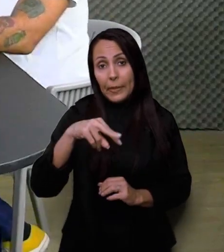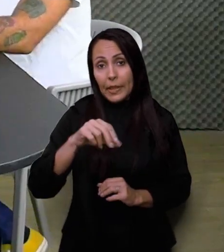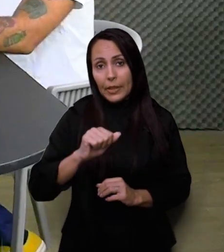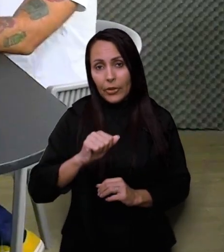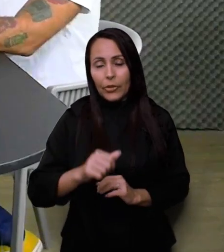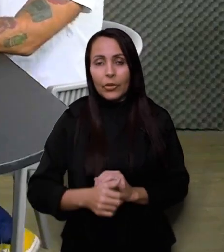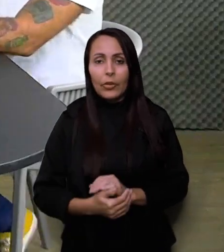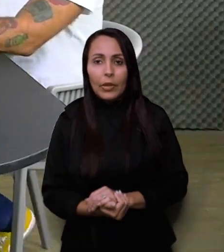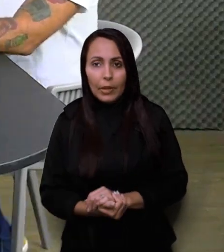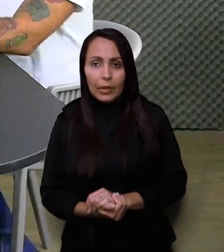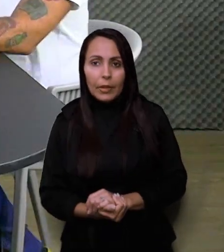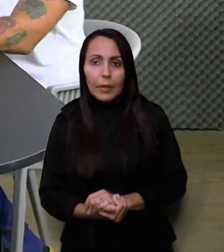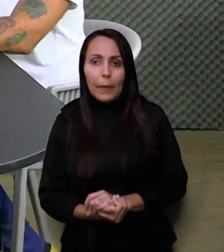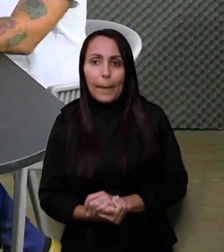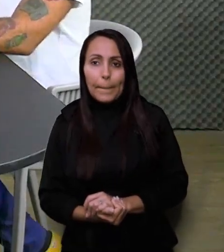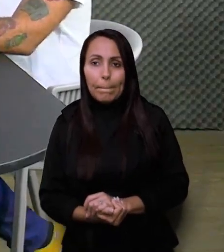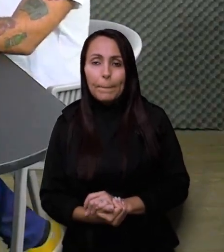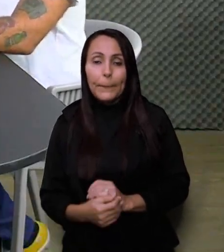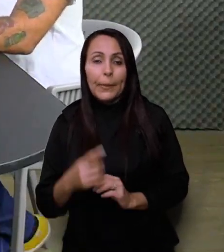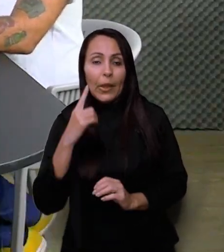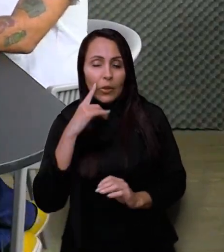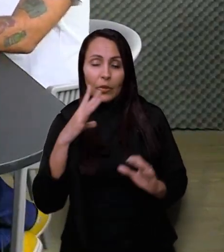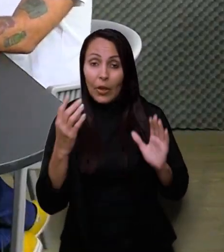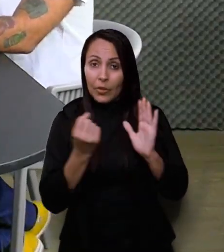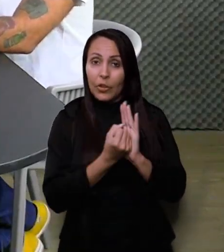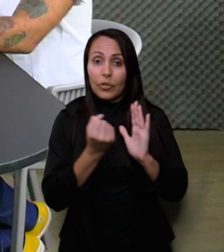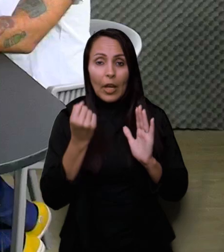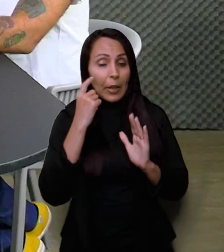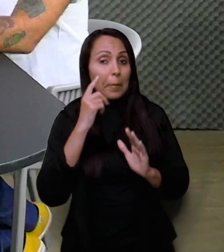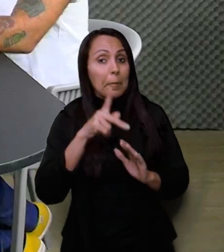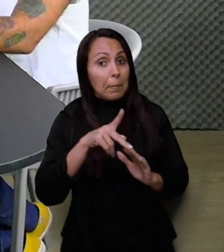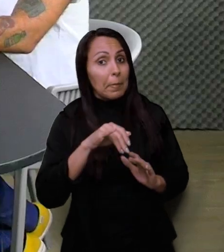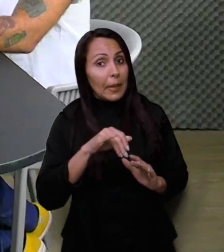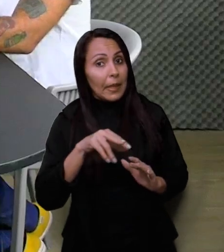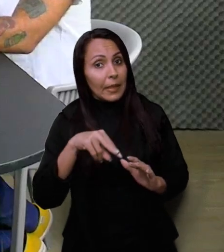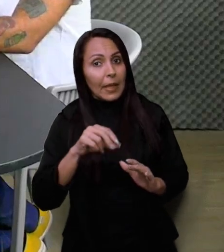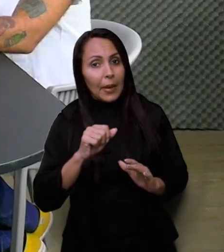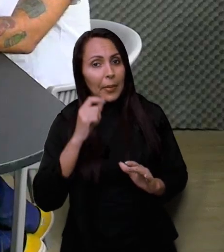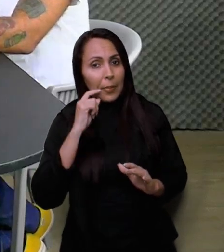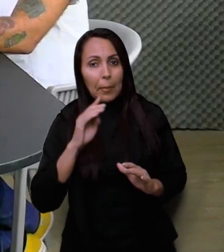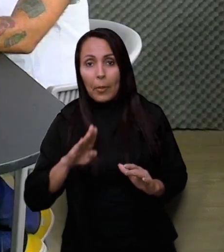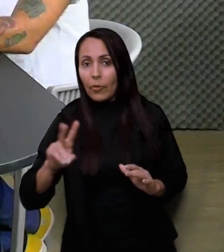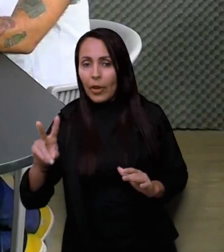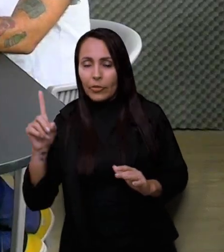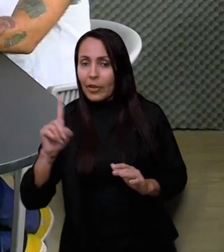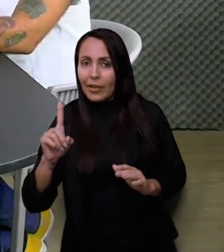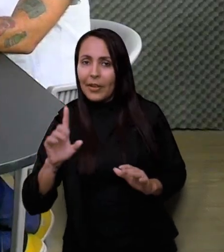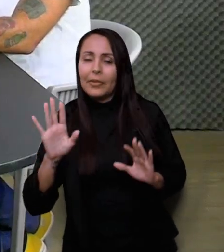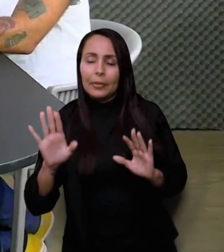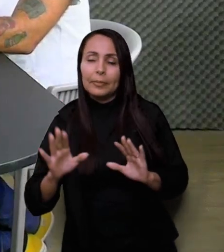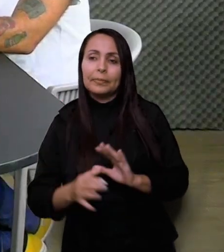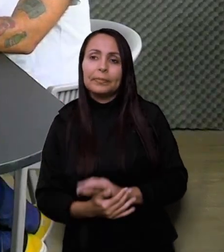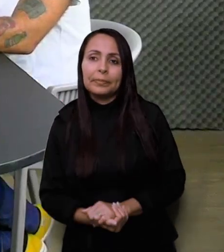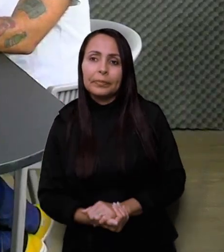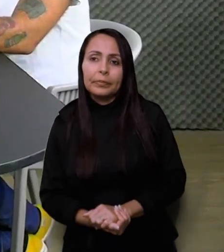Não, você vai. Deixa eu deixar registrado Desce isso. ali no Pina, vai um pouco para Boa Viagem. Mas dá para fazer isso no Pina